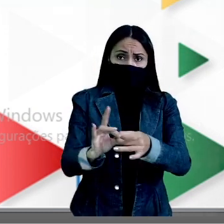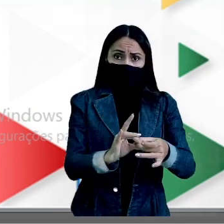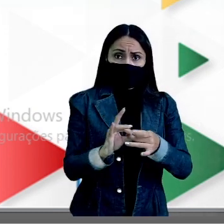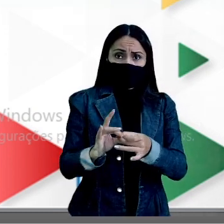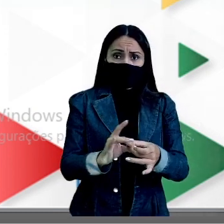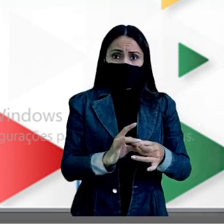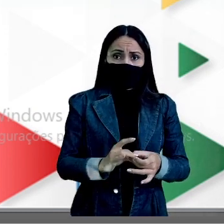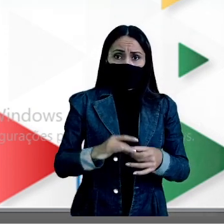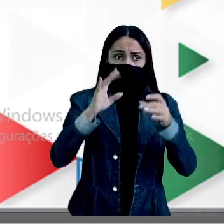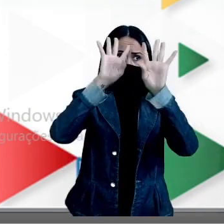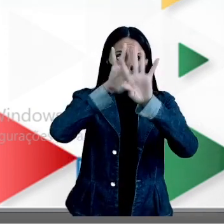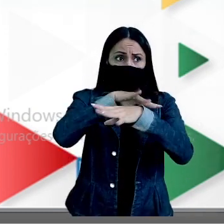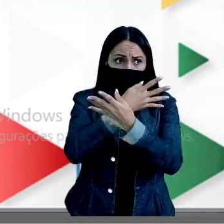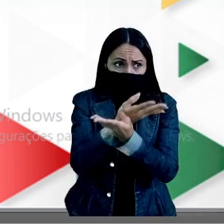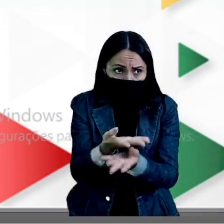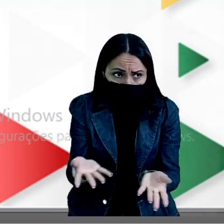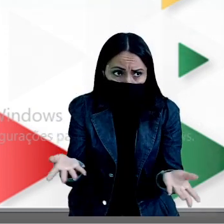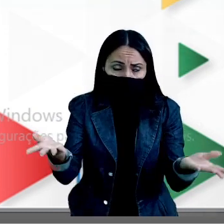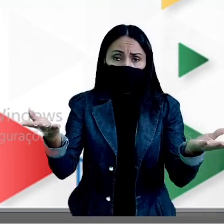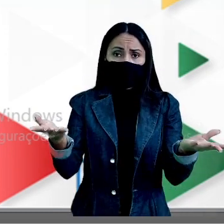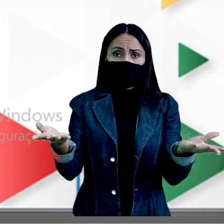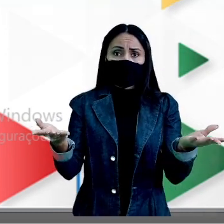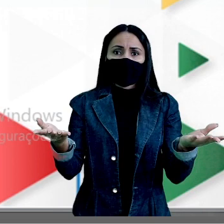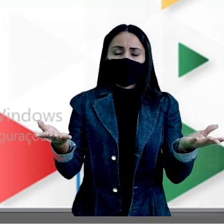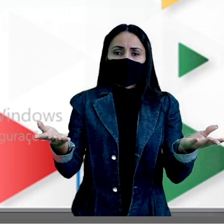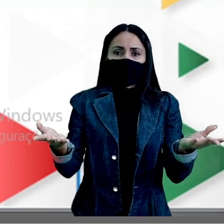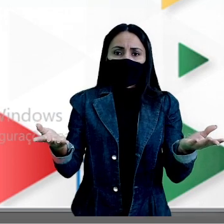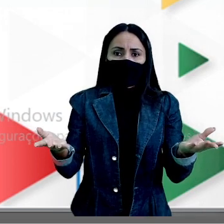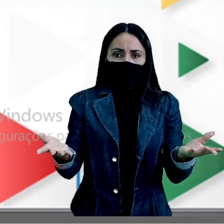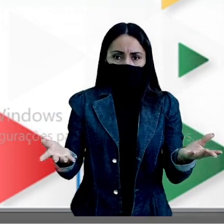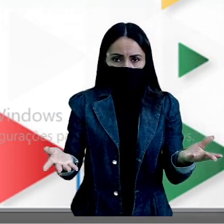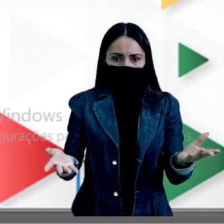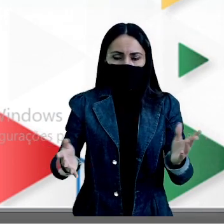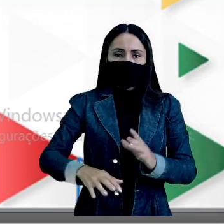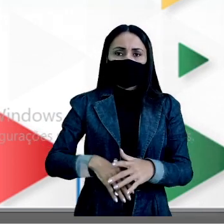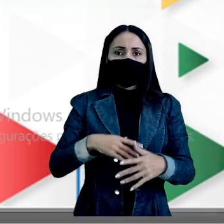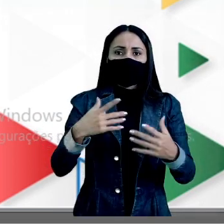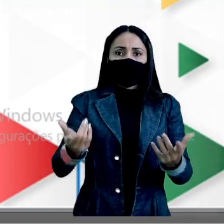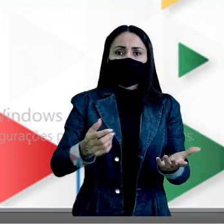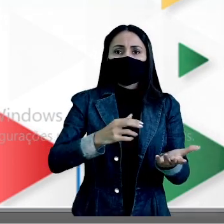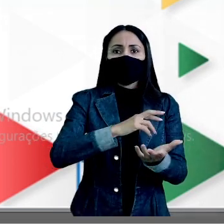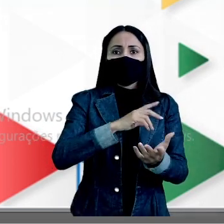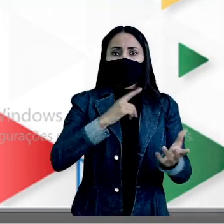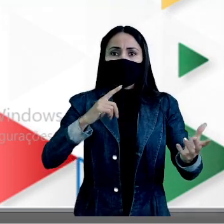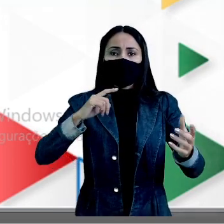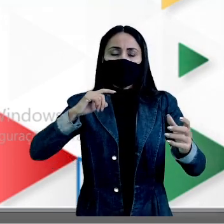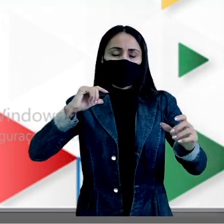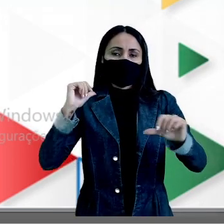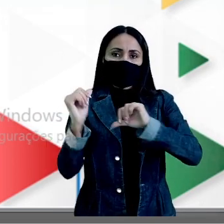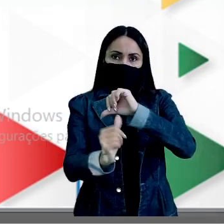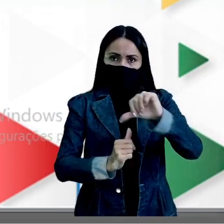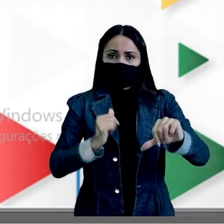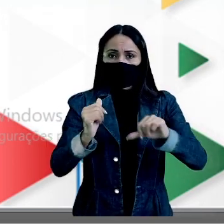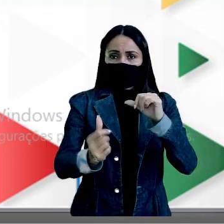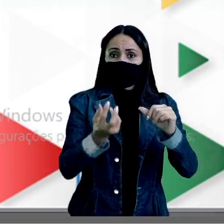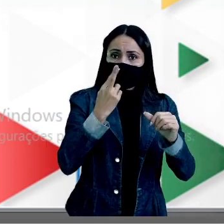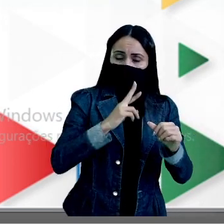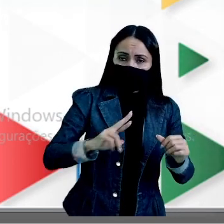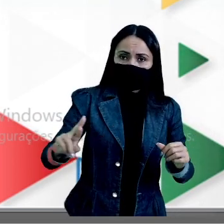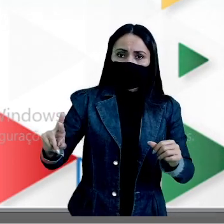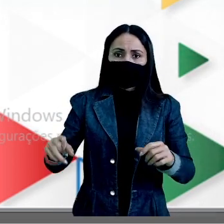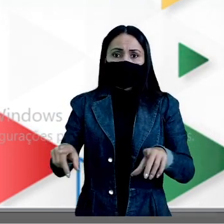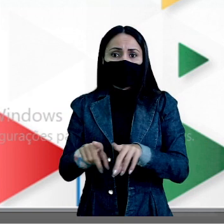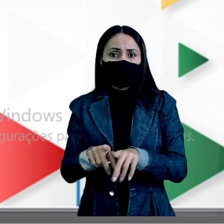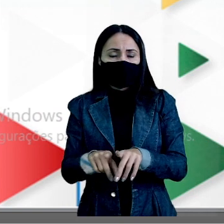candomblé, mesmo que a aura de misticismo se misture à irreverente balbúrdia momesca, né, momesca ligada ao carnaval,